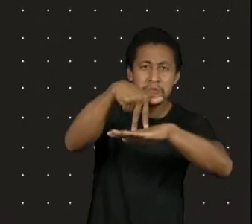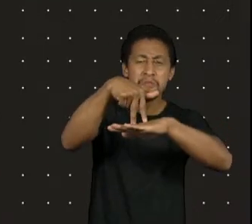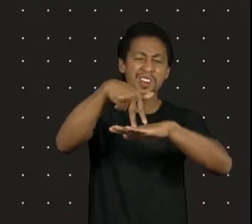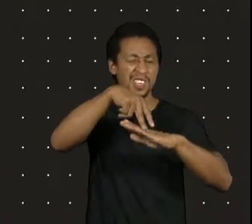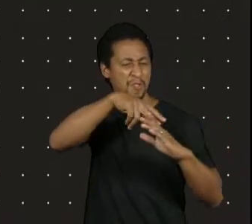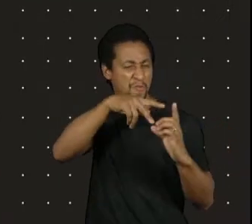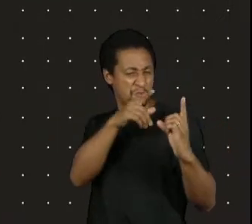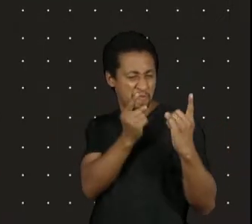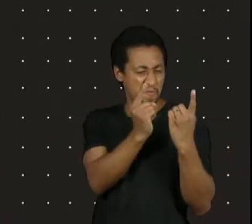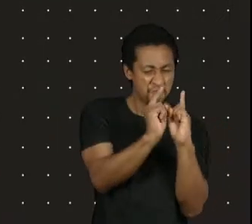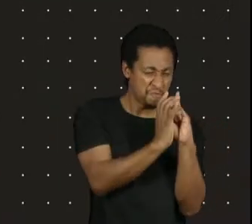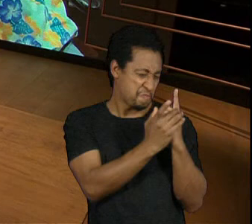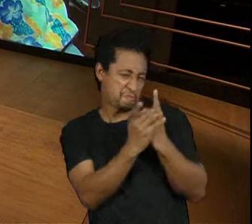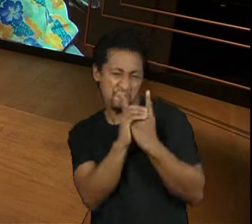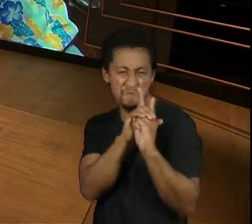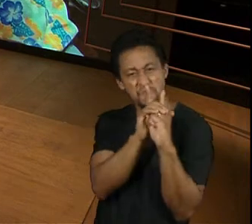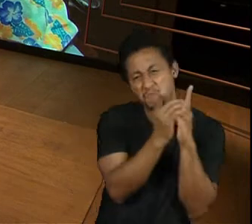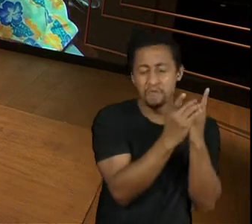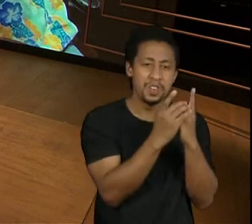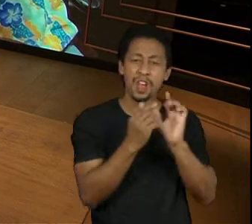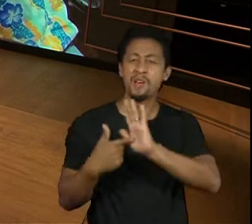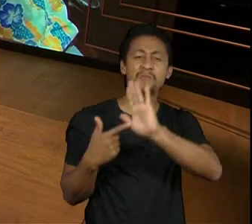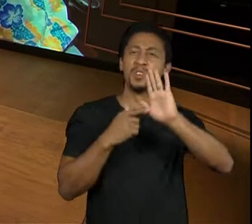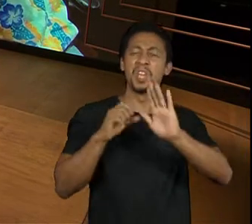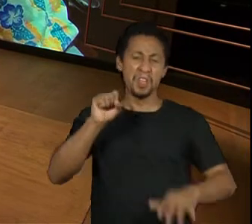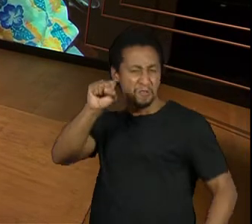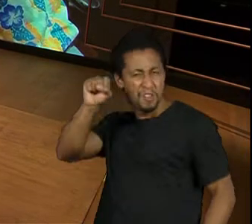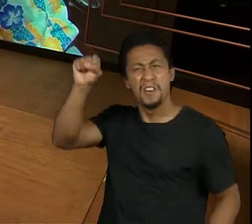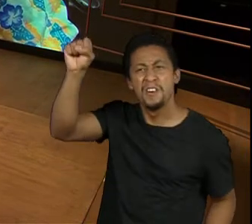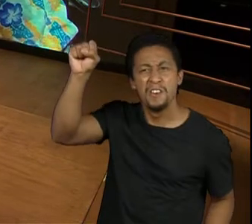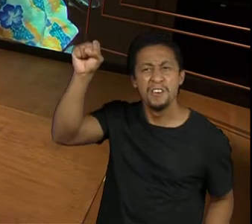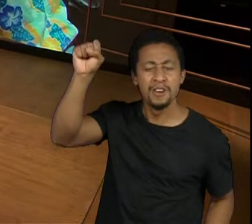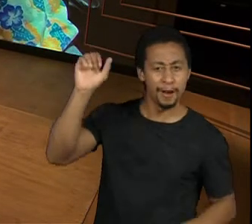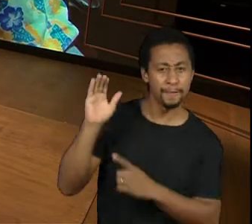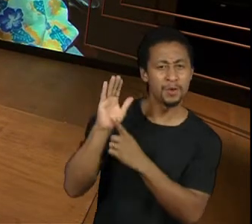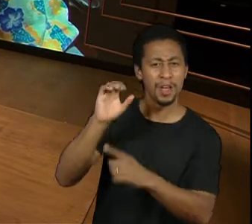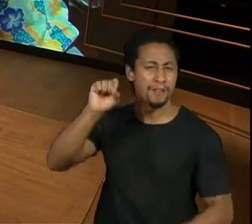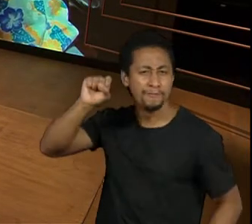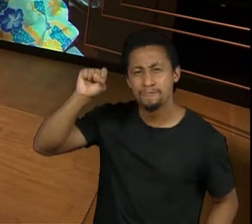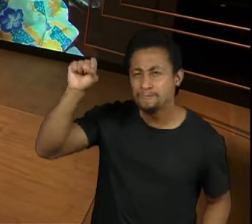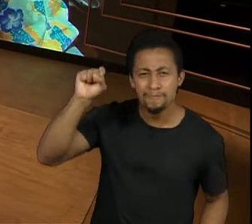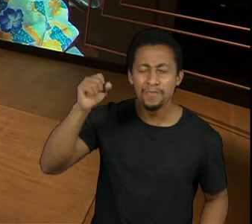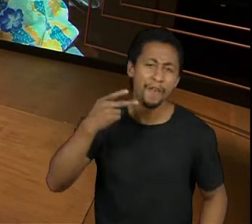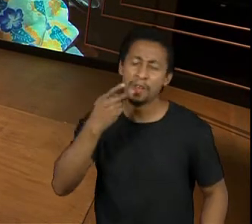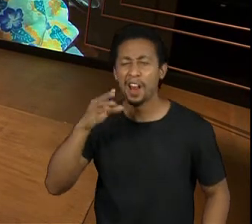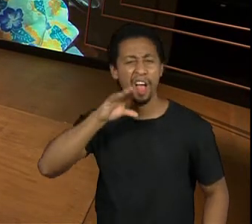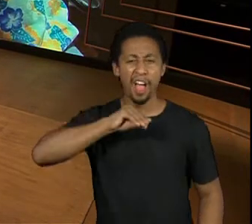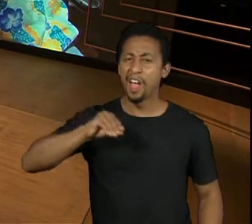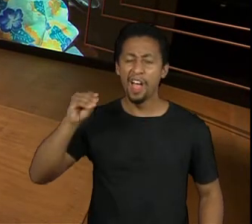e levantei o punho do Black Power. I am Black Power.